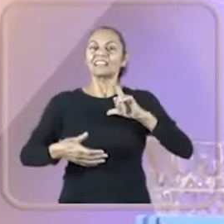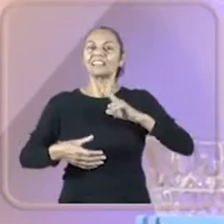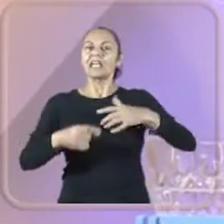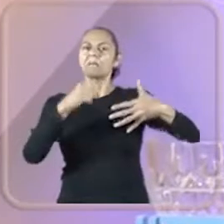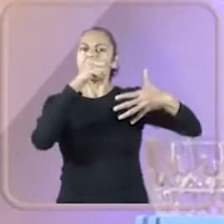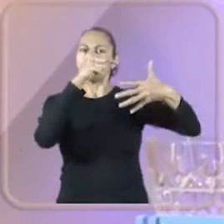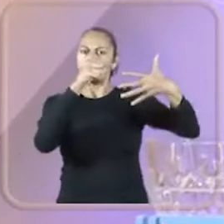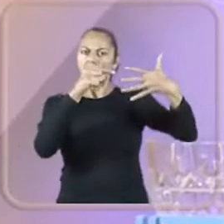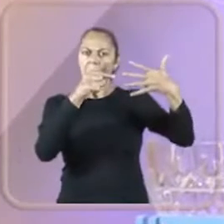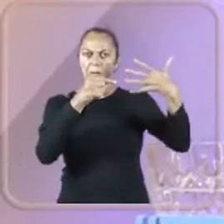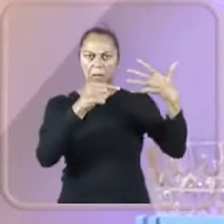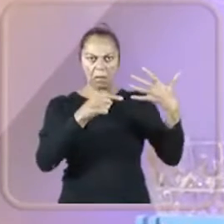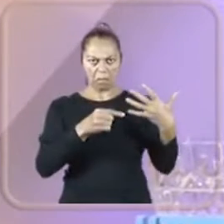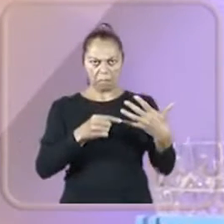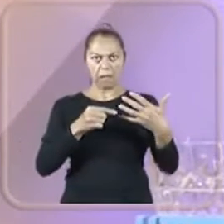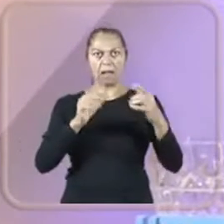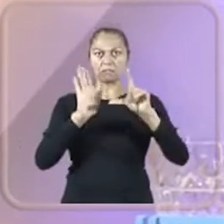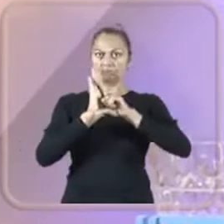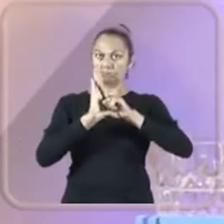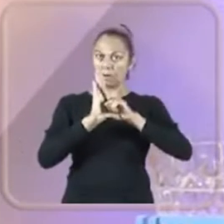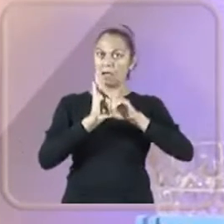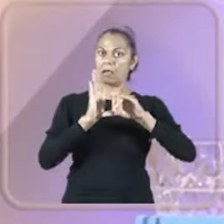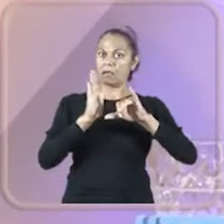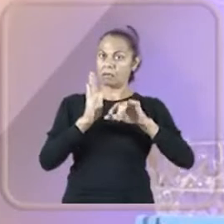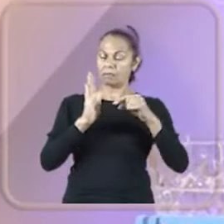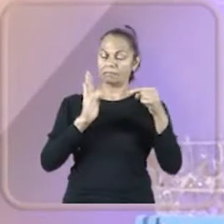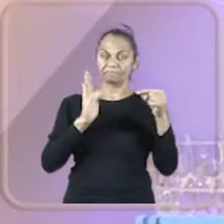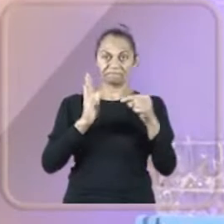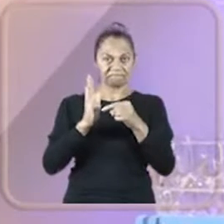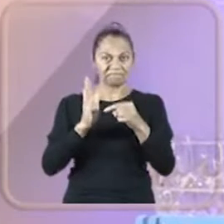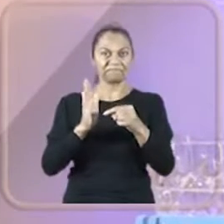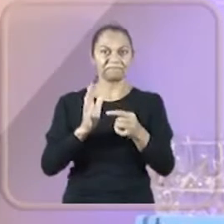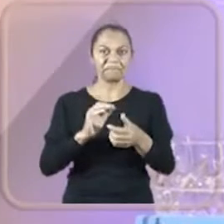entre os aspectos legais, os aspectos